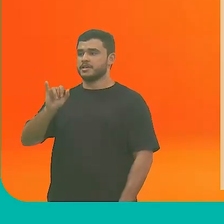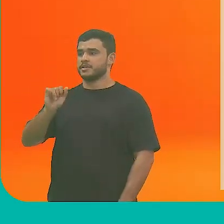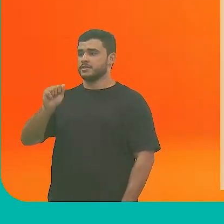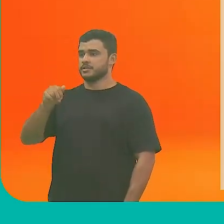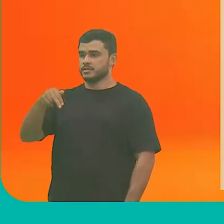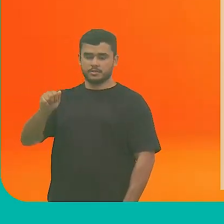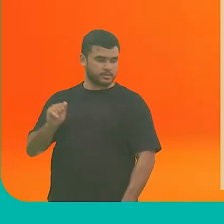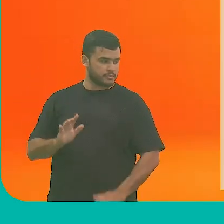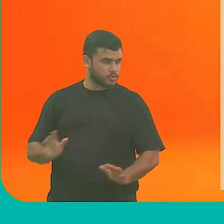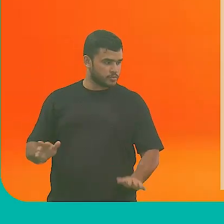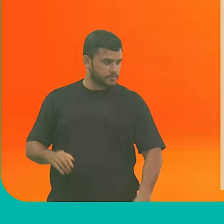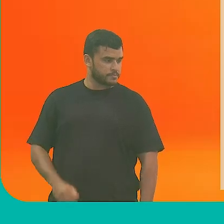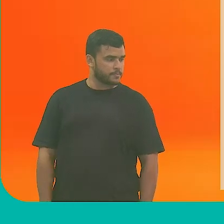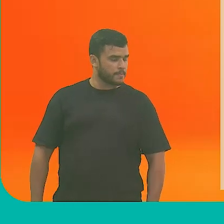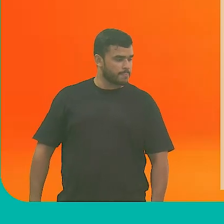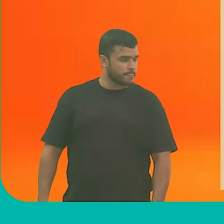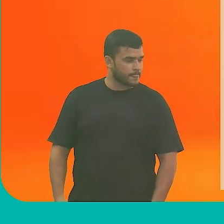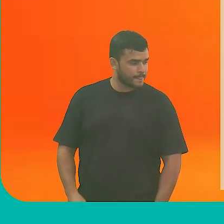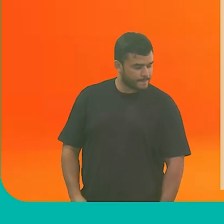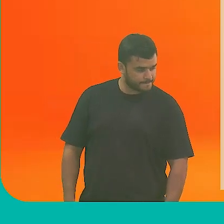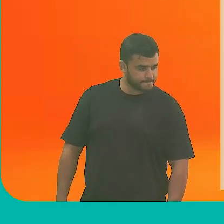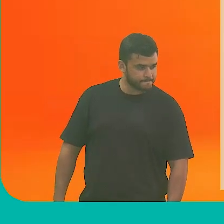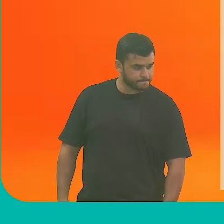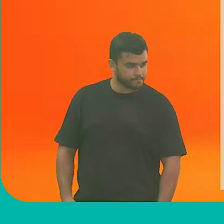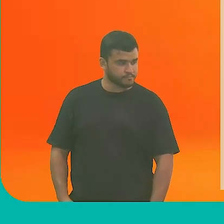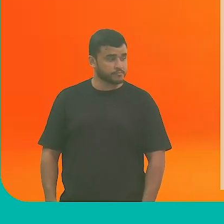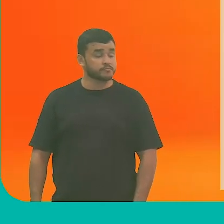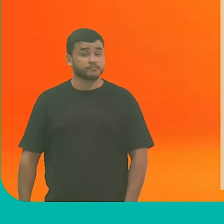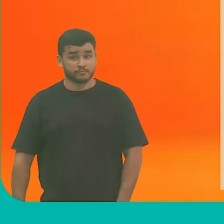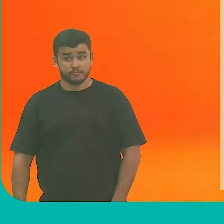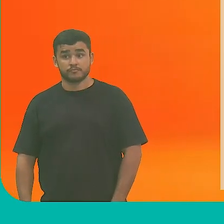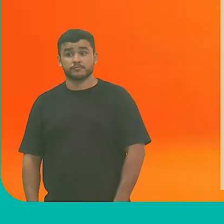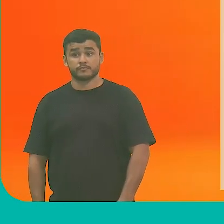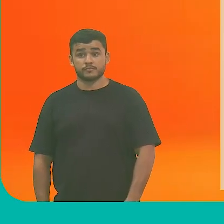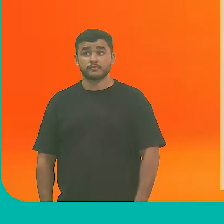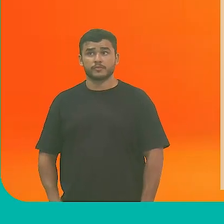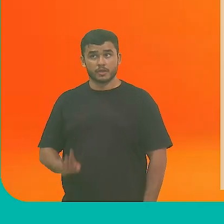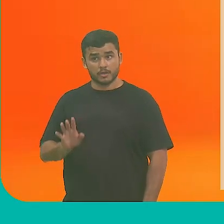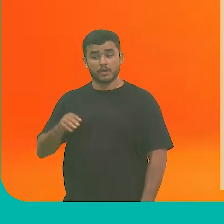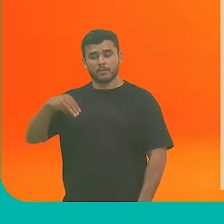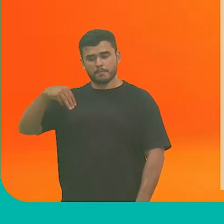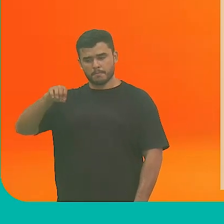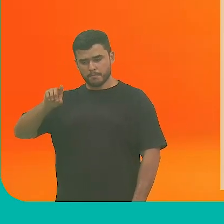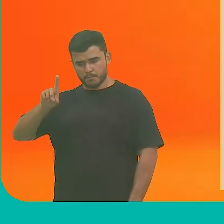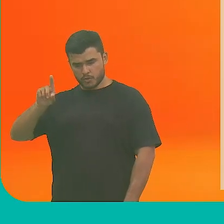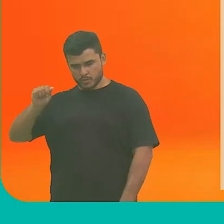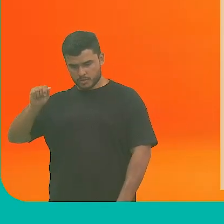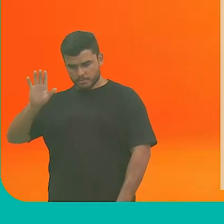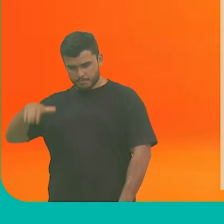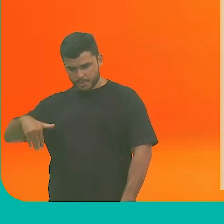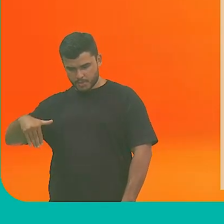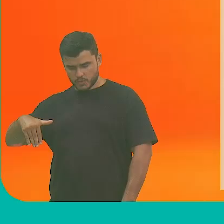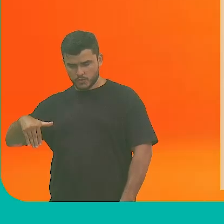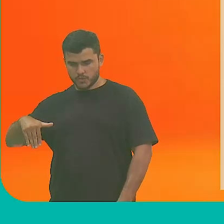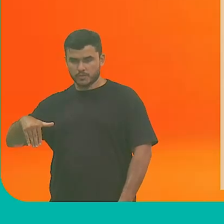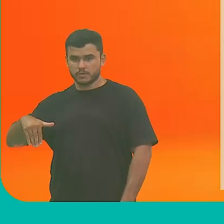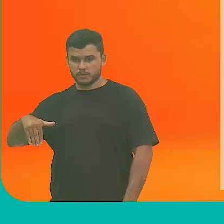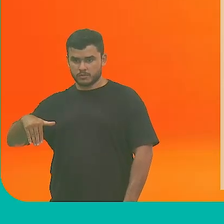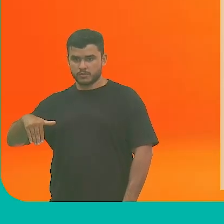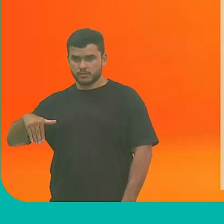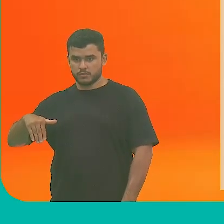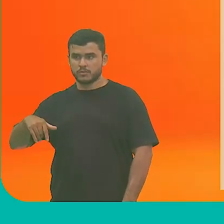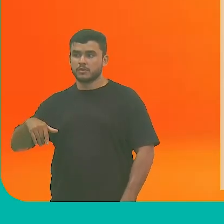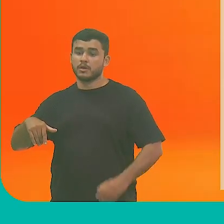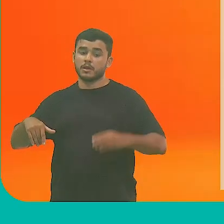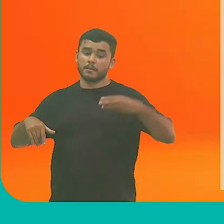vale 3. Ó. Então, a moda, ela é menor do que a média, ela é menor do que a mediana, que